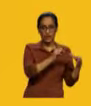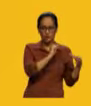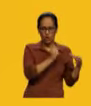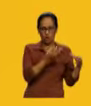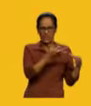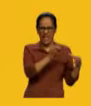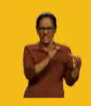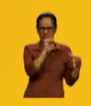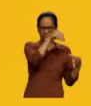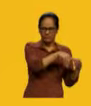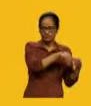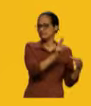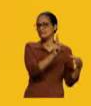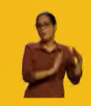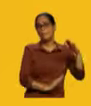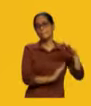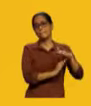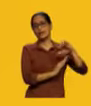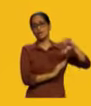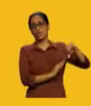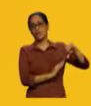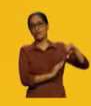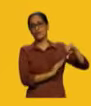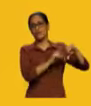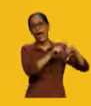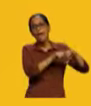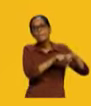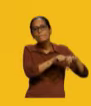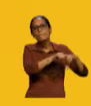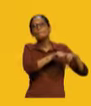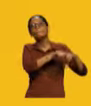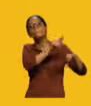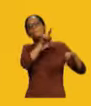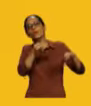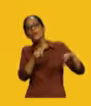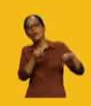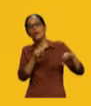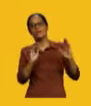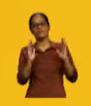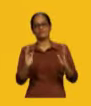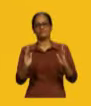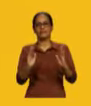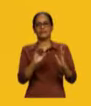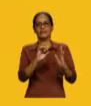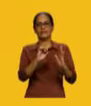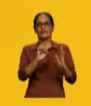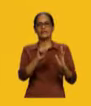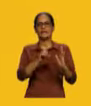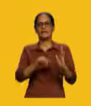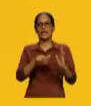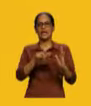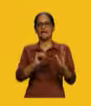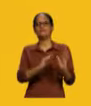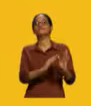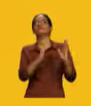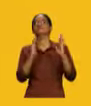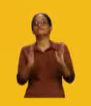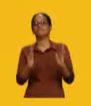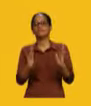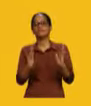em 10. Então, eu vou passar para a próxima ordem, que é dezena. Daí por diante,